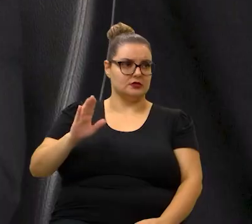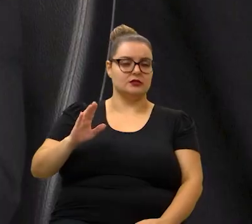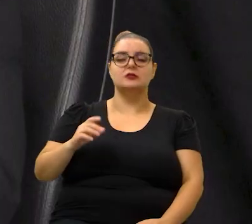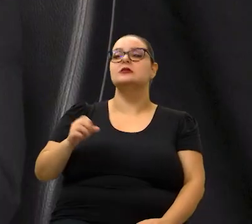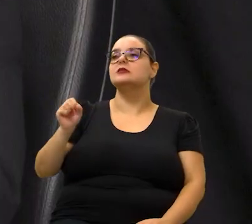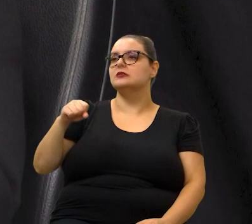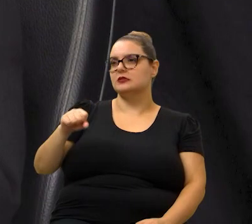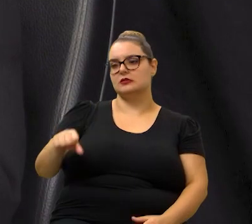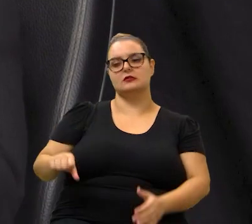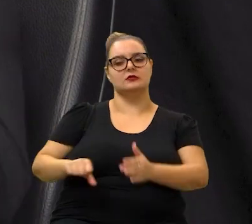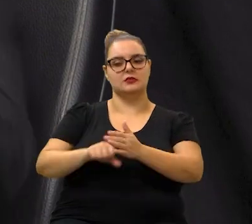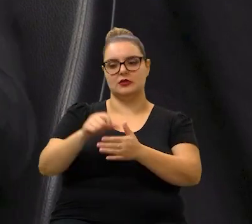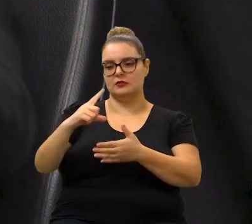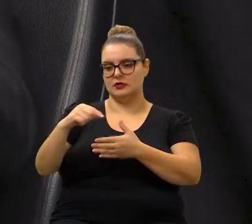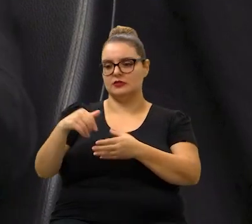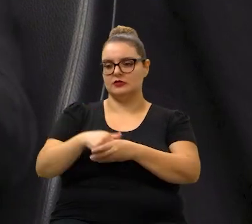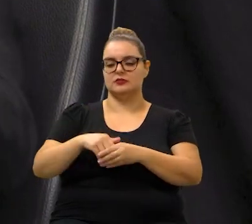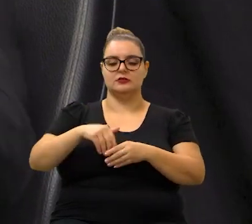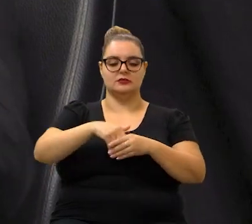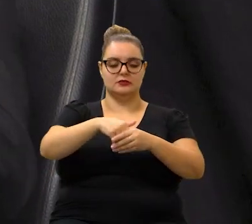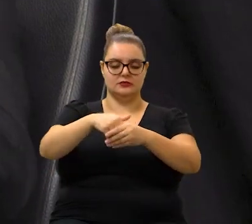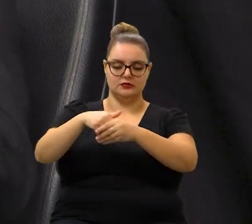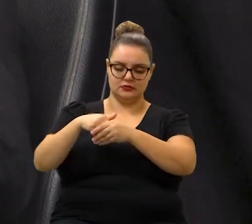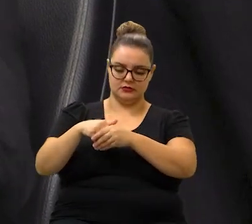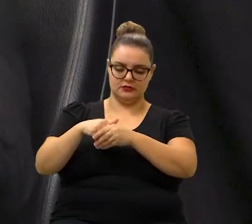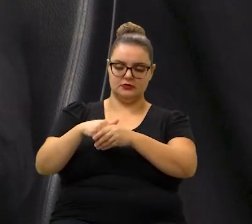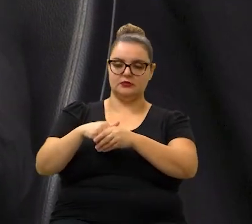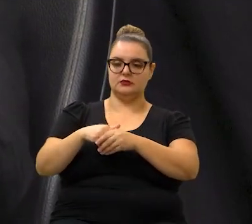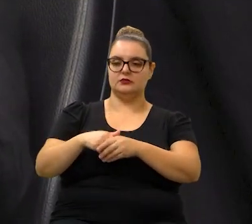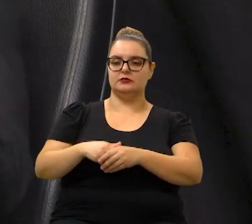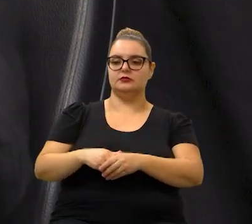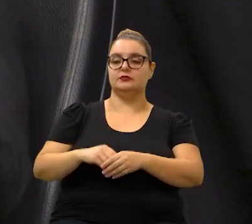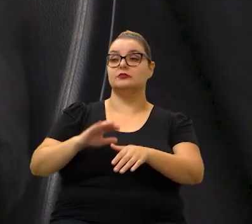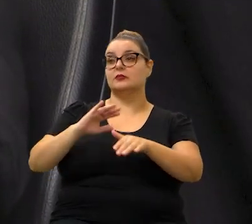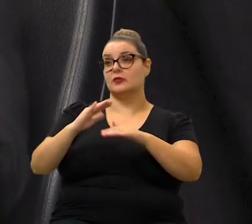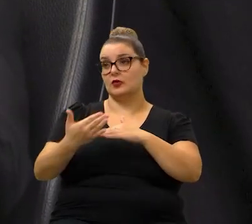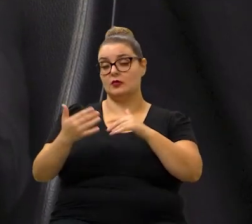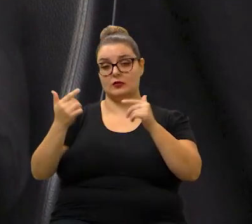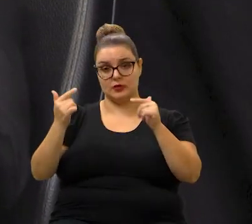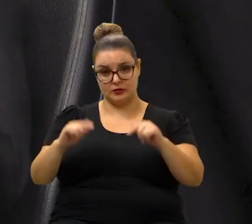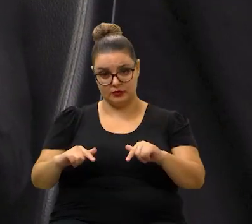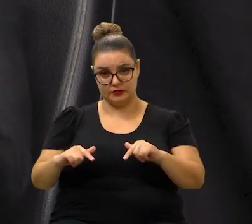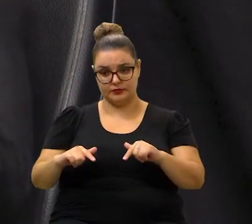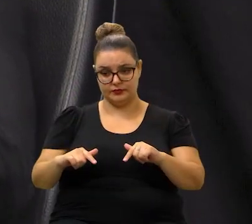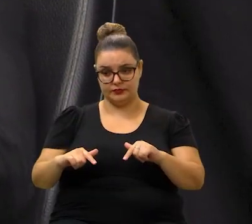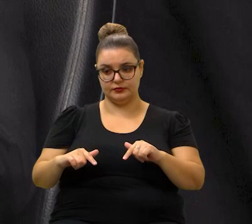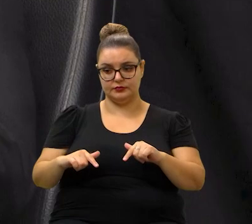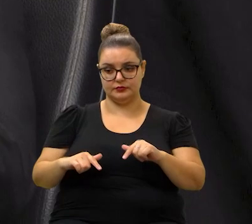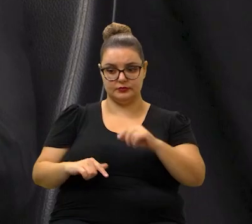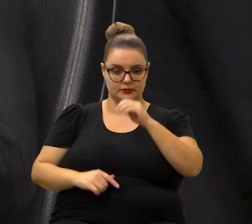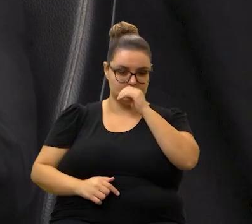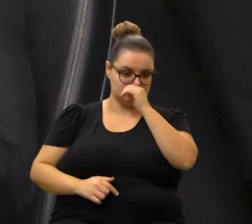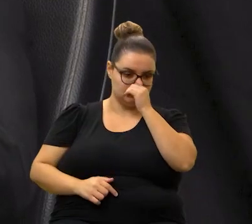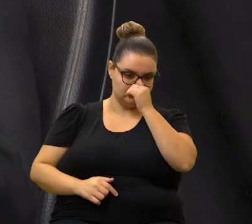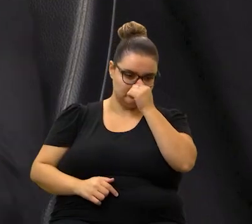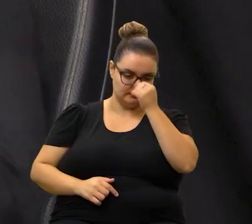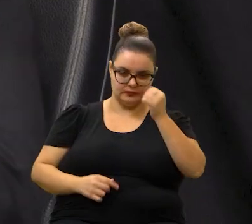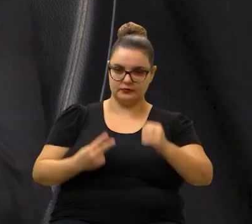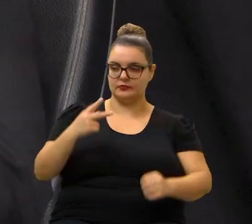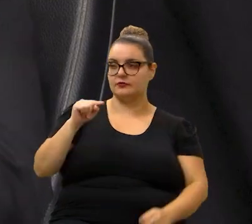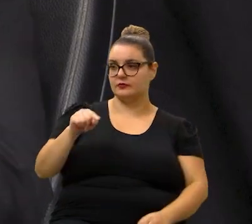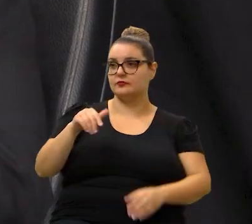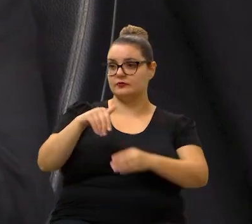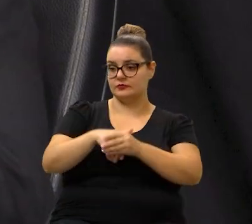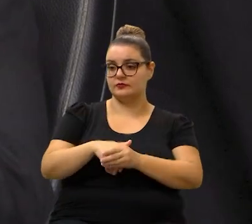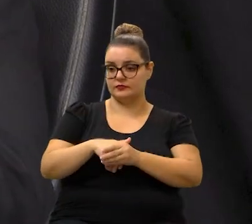sim na primeira eleição a votação tanto do do bairro local que aproximadamente 2000